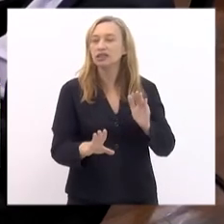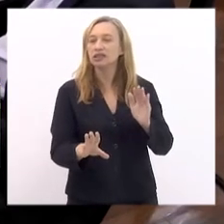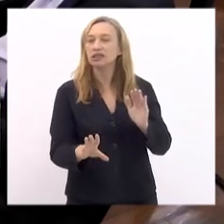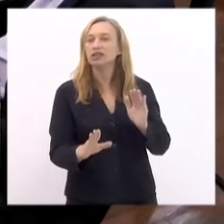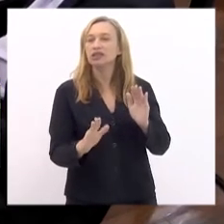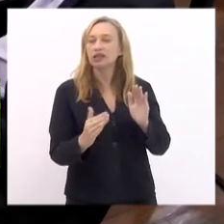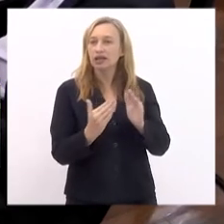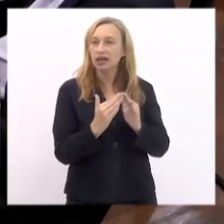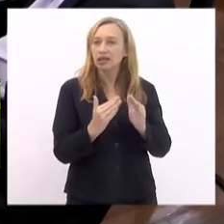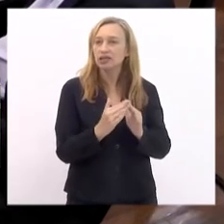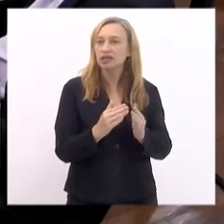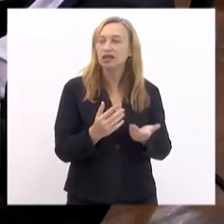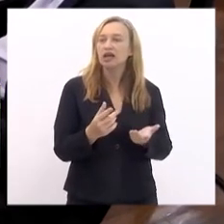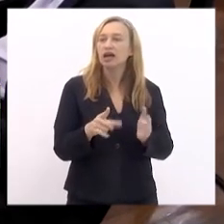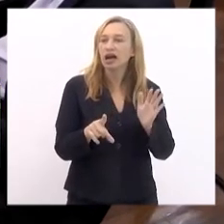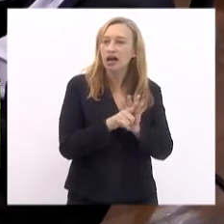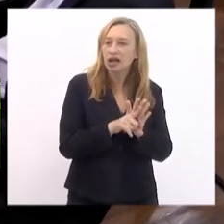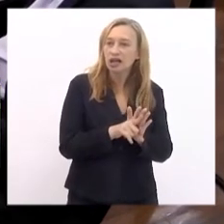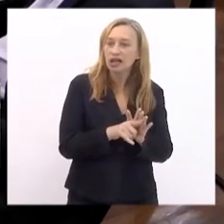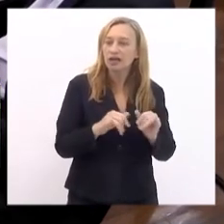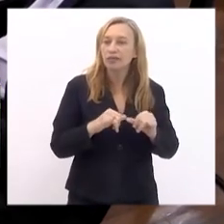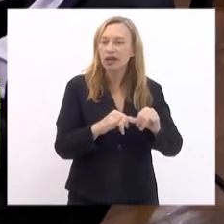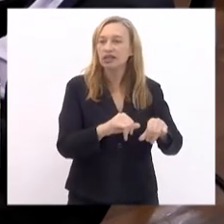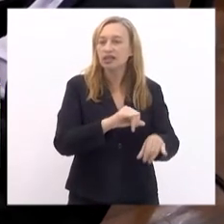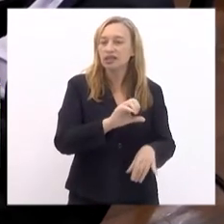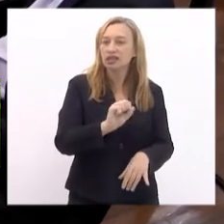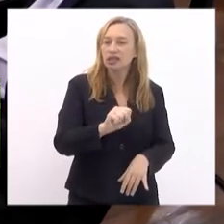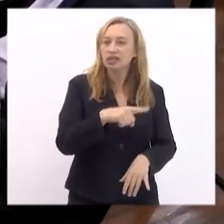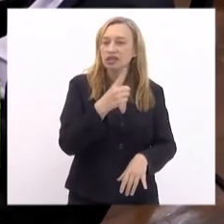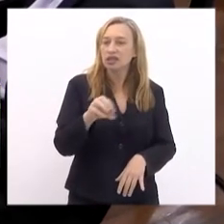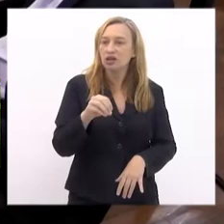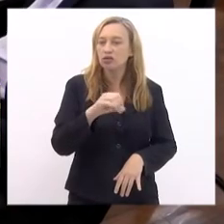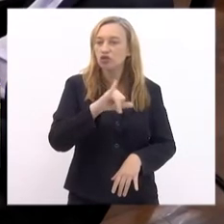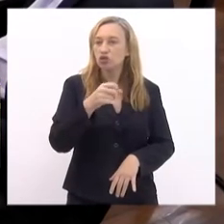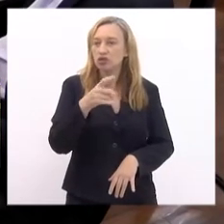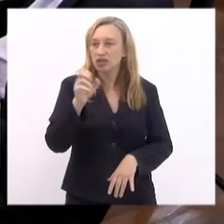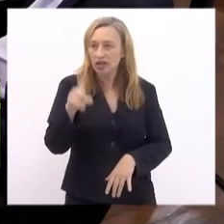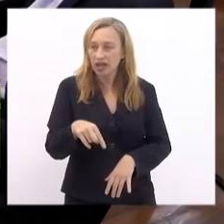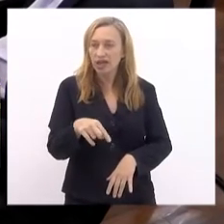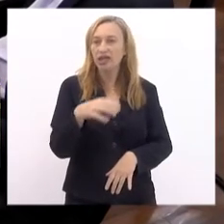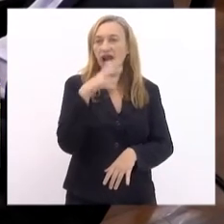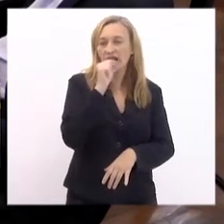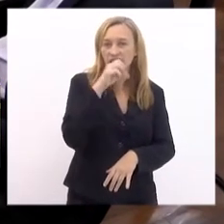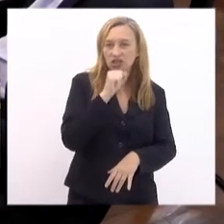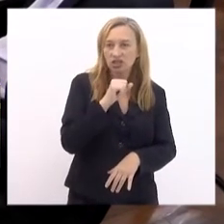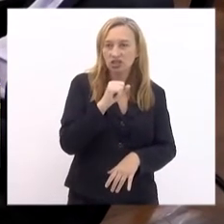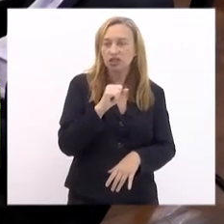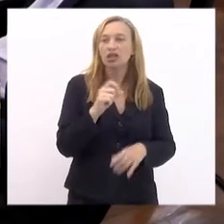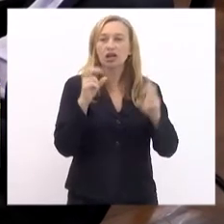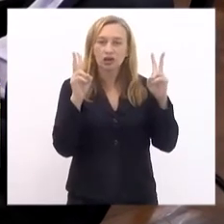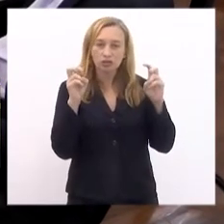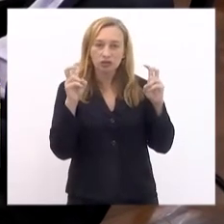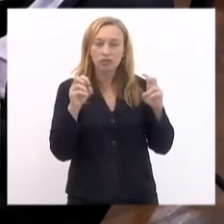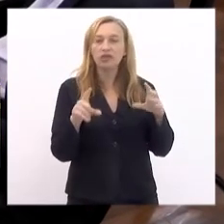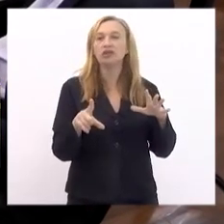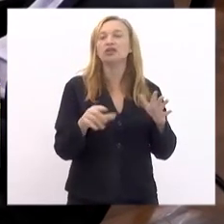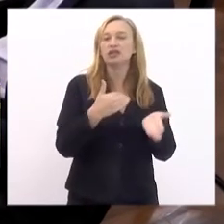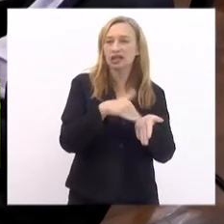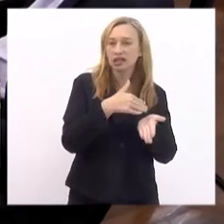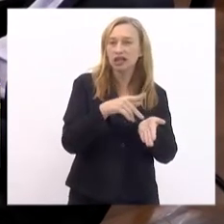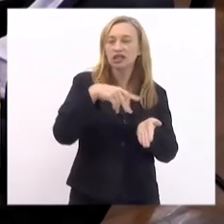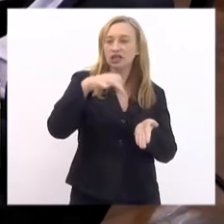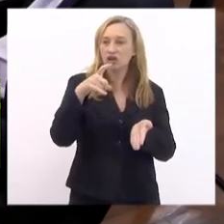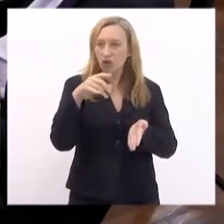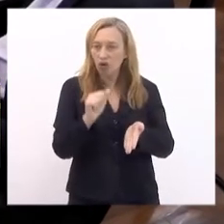lei referente ao Mercadinho São José, nas Laranjeiras, né? É um tema que o secretário Nicola Michioni conhece, que eu